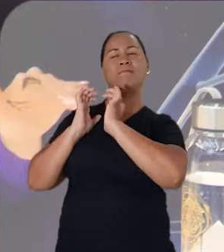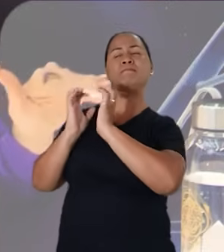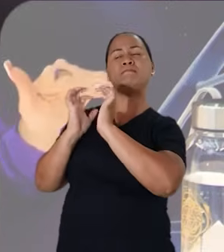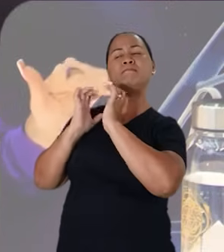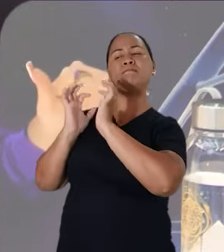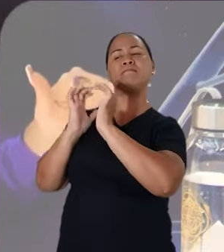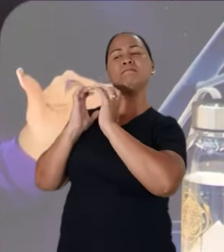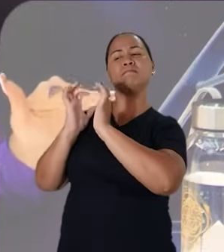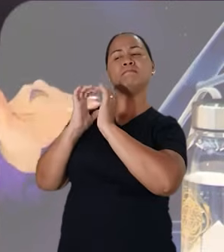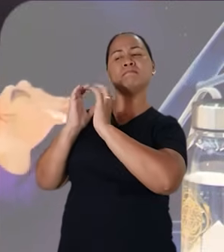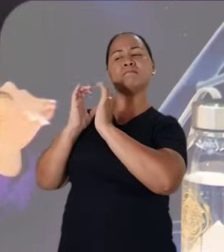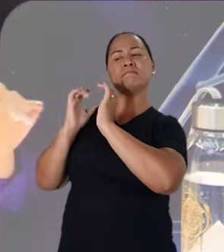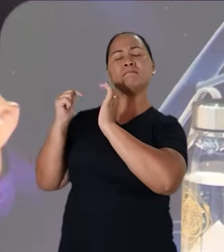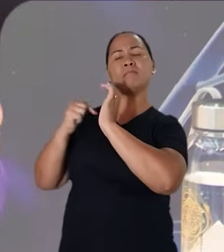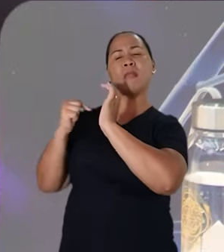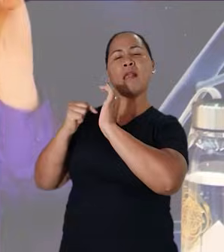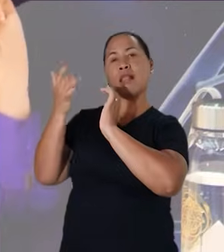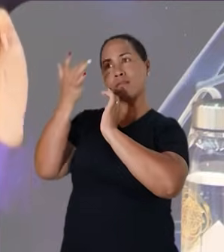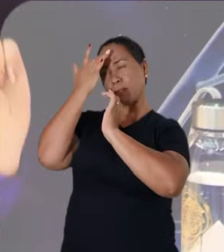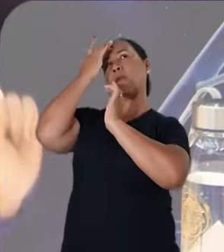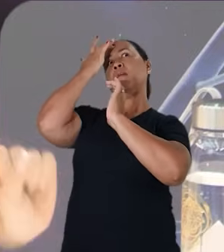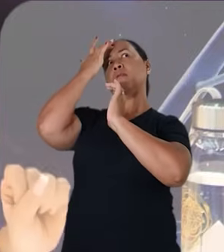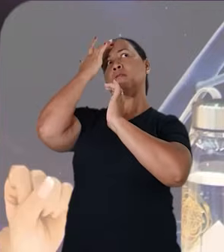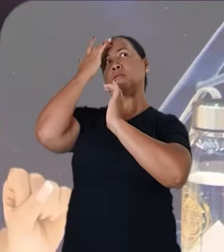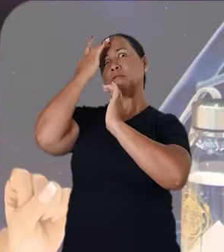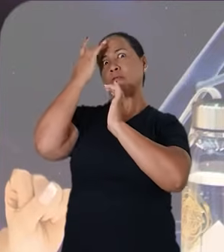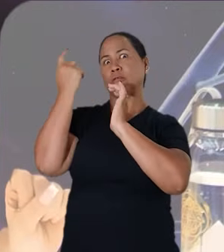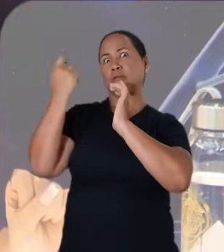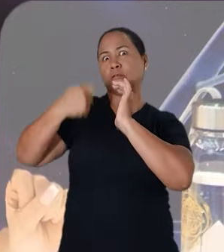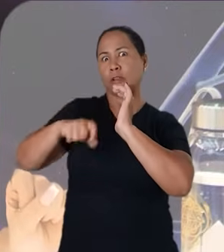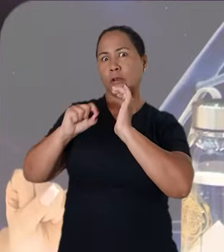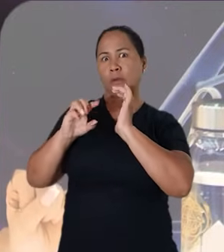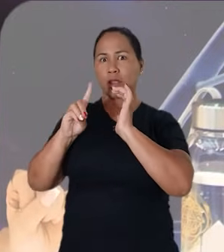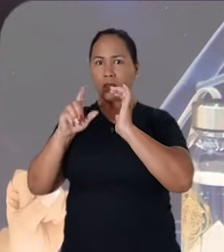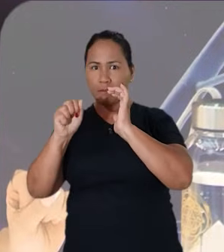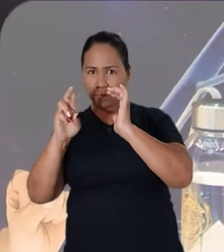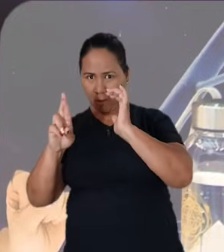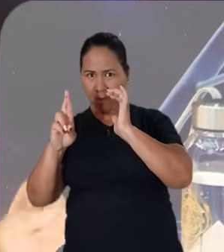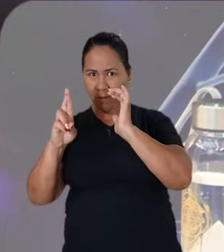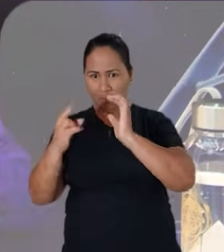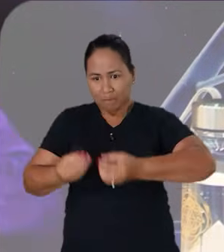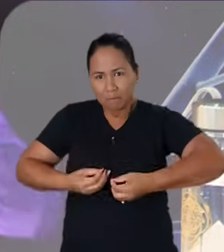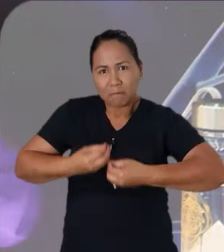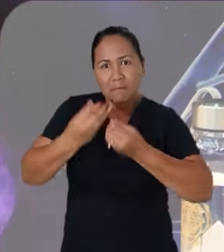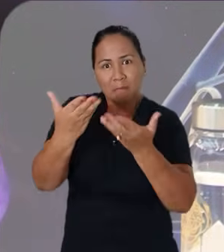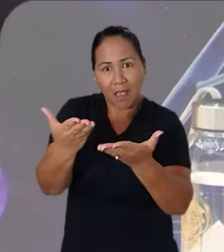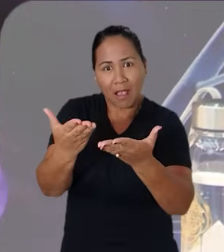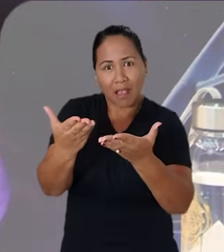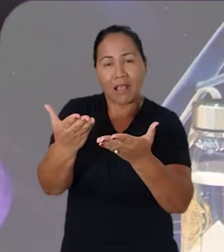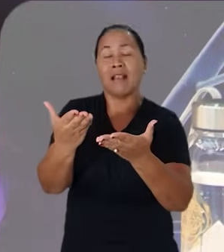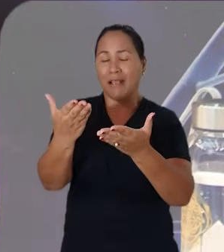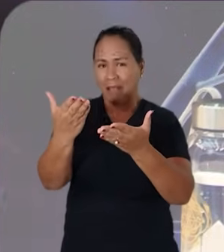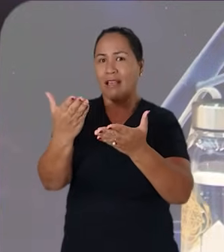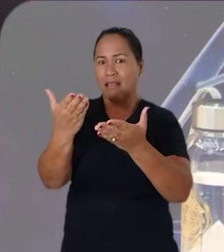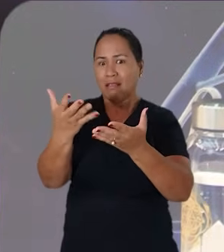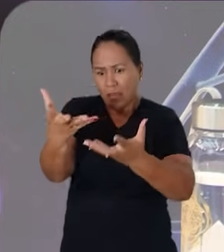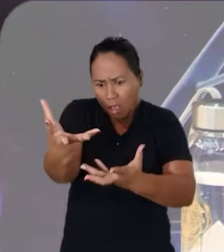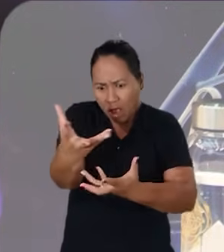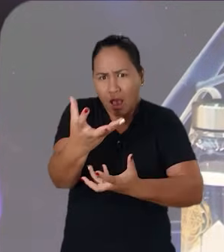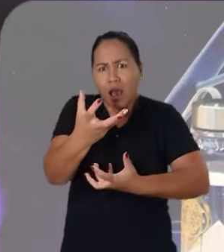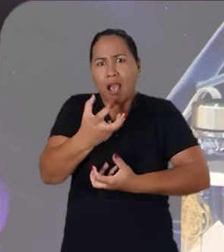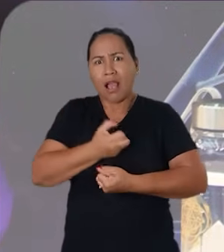harmonização mental, onde dar e